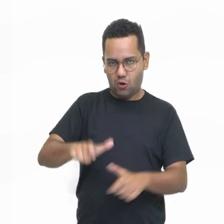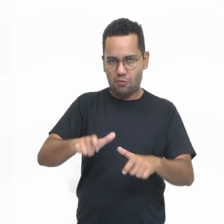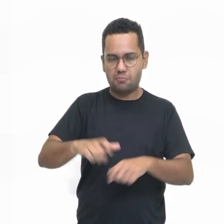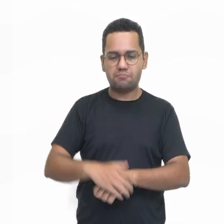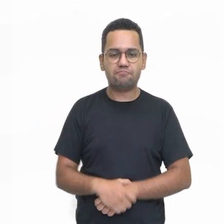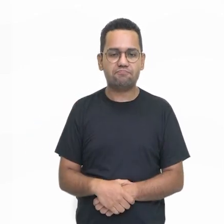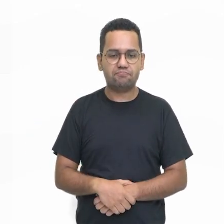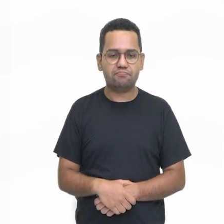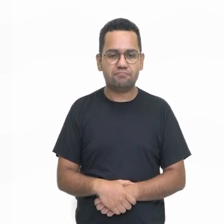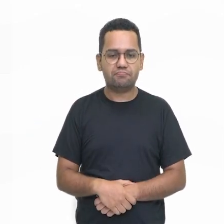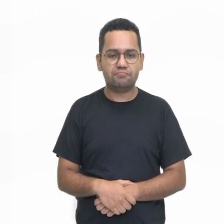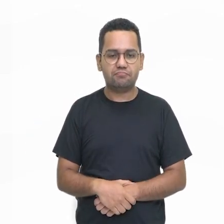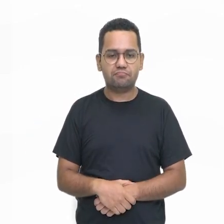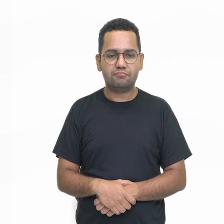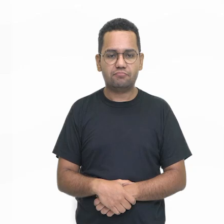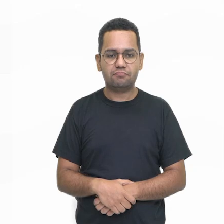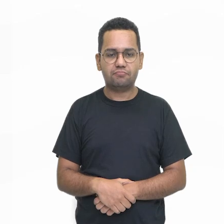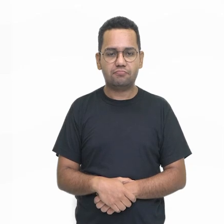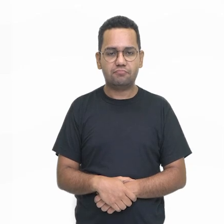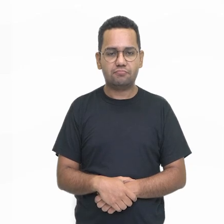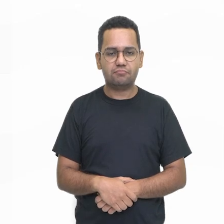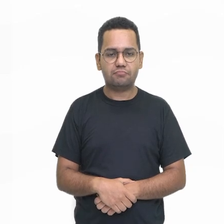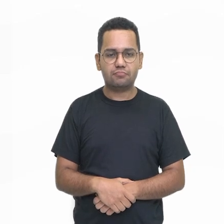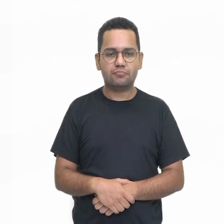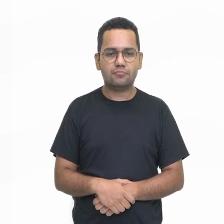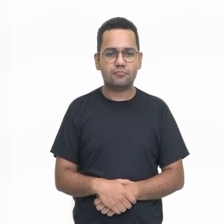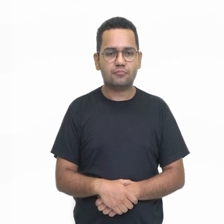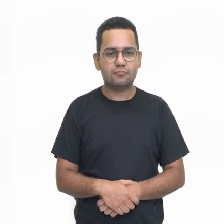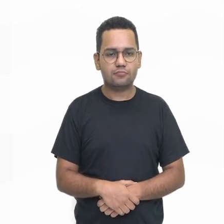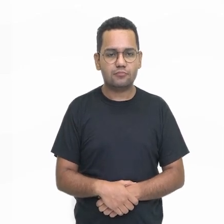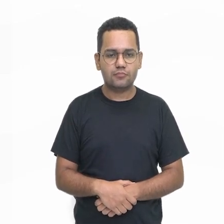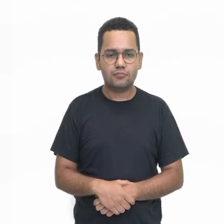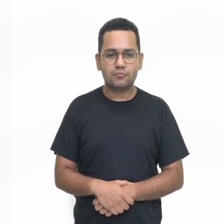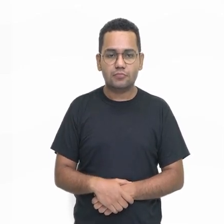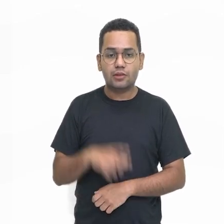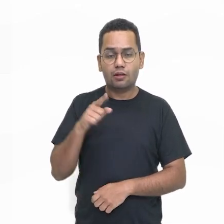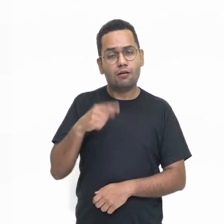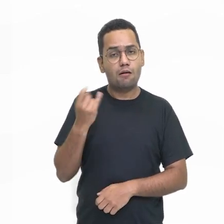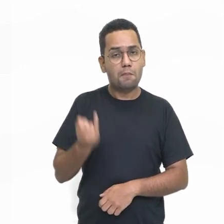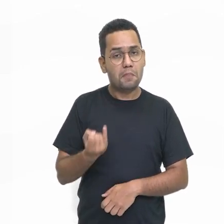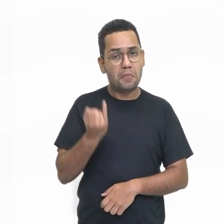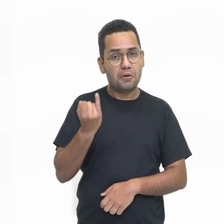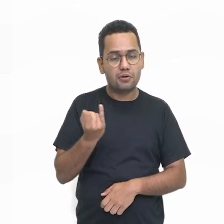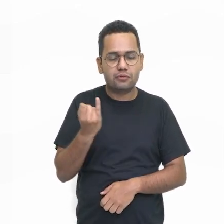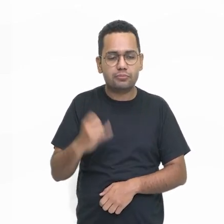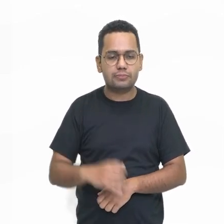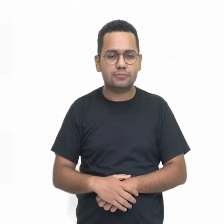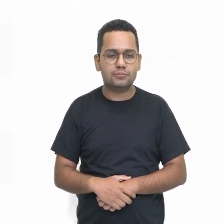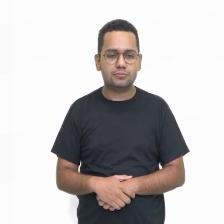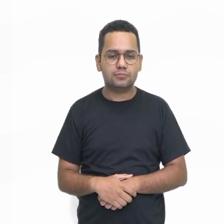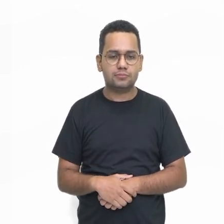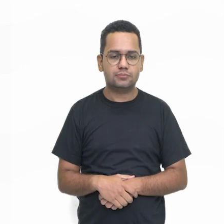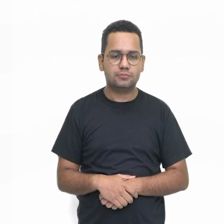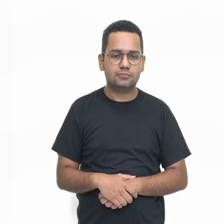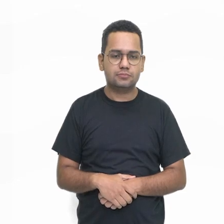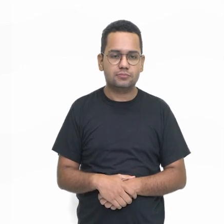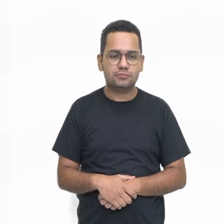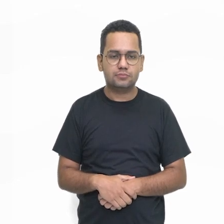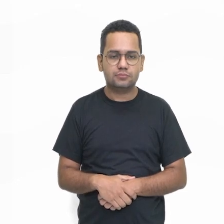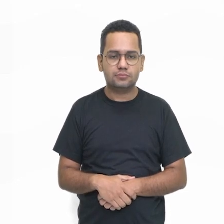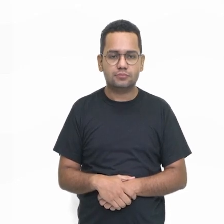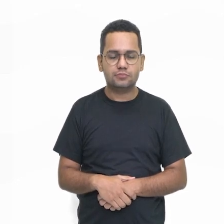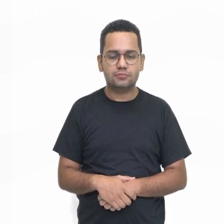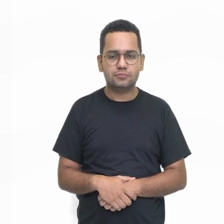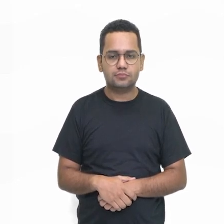né, que é essa representação de diversidade importante para esse local e para as áreas ao